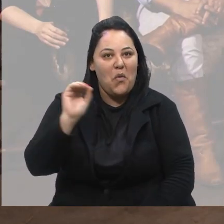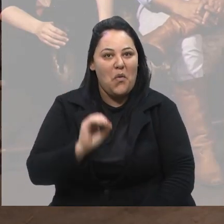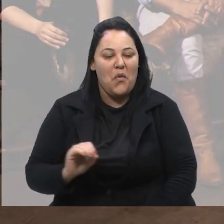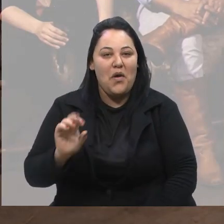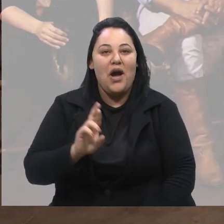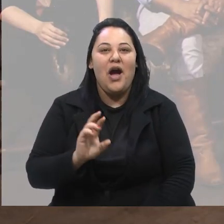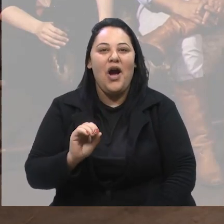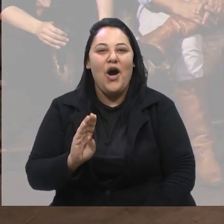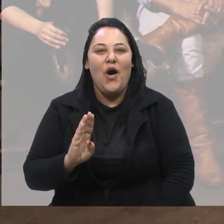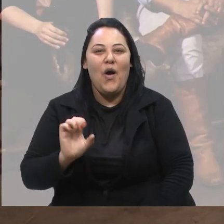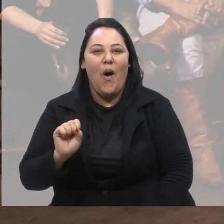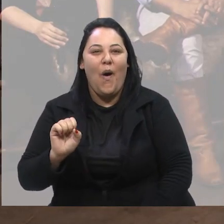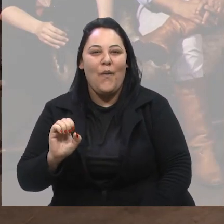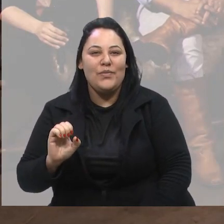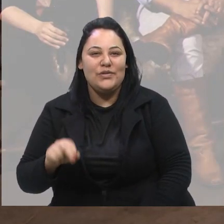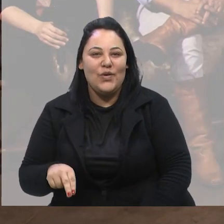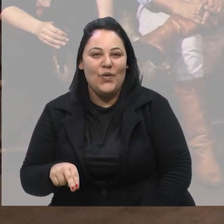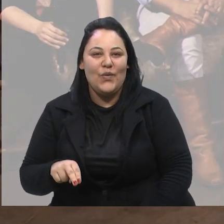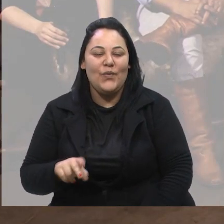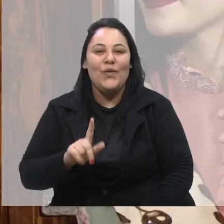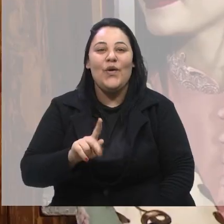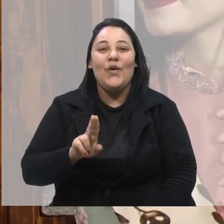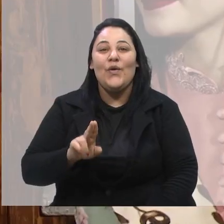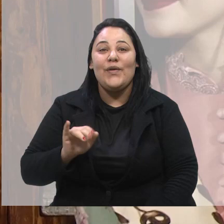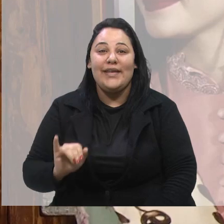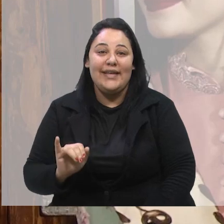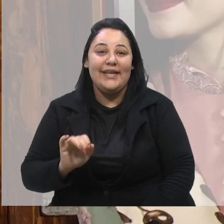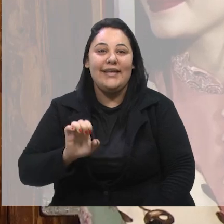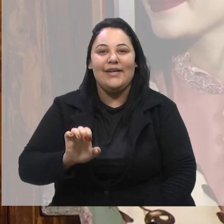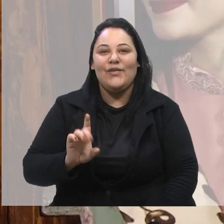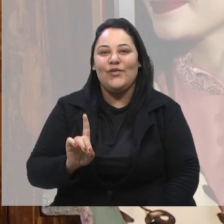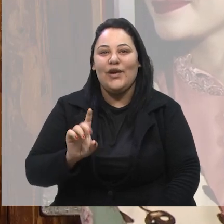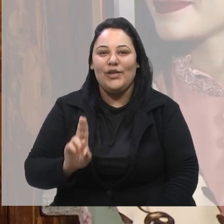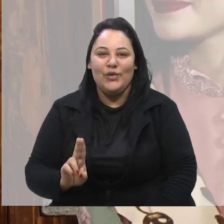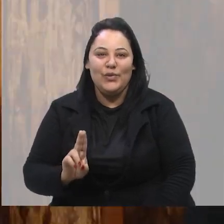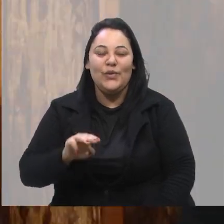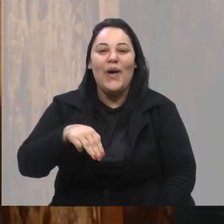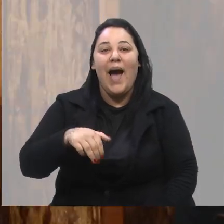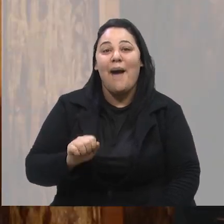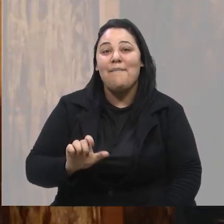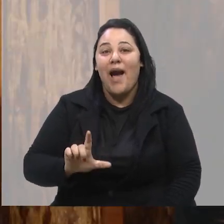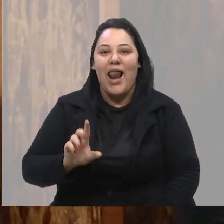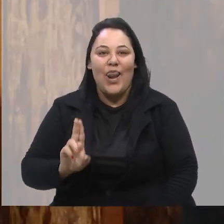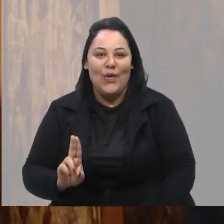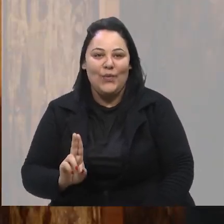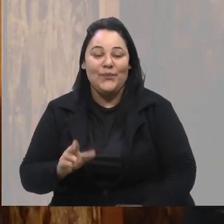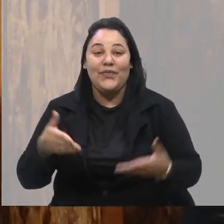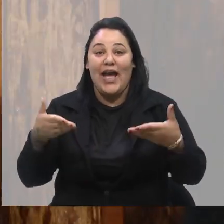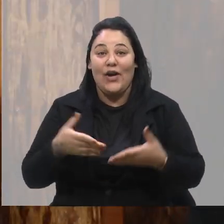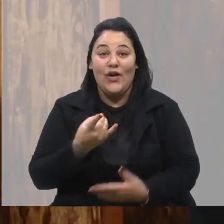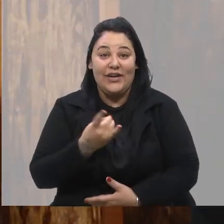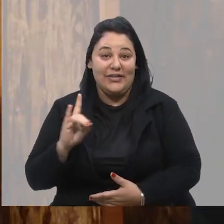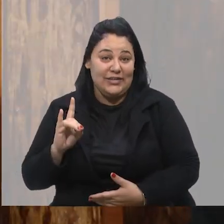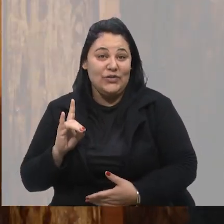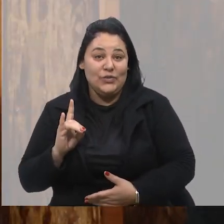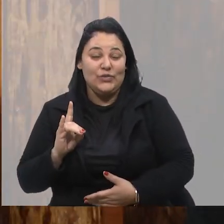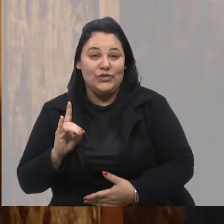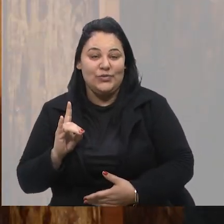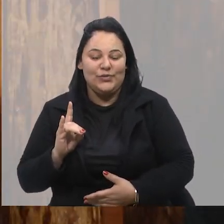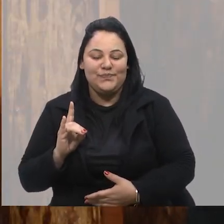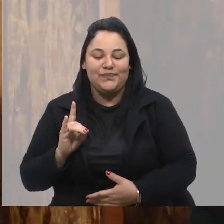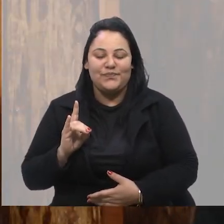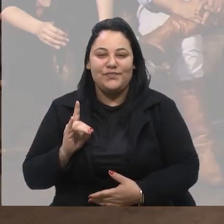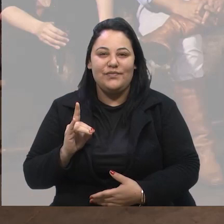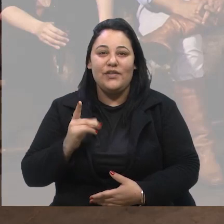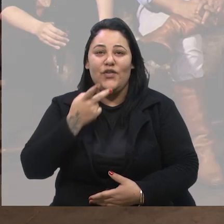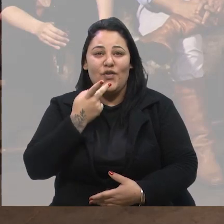Robson Boeira, Eduardo Santos, Guilherme Rovieira e Malu Mariano. Vou começar com a Malu nesse último bloco. Malu, você